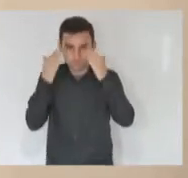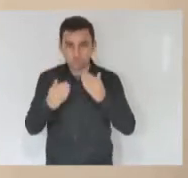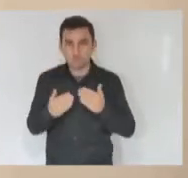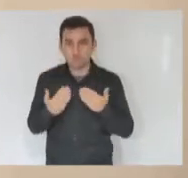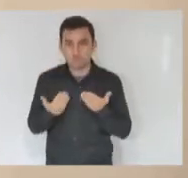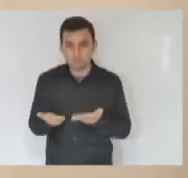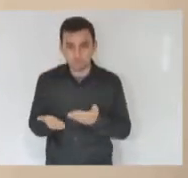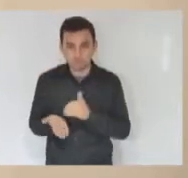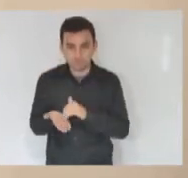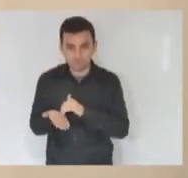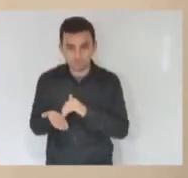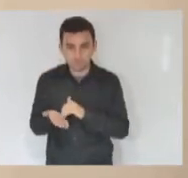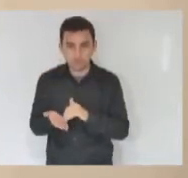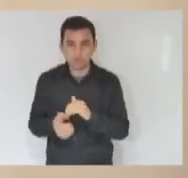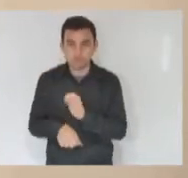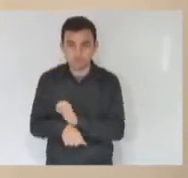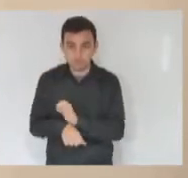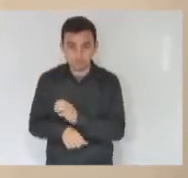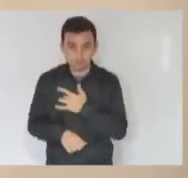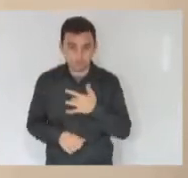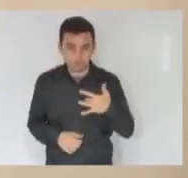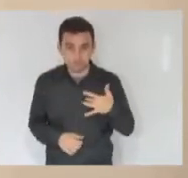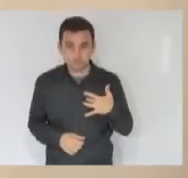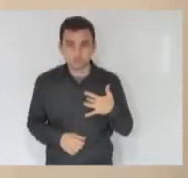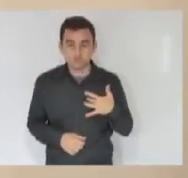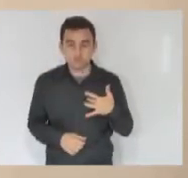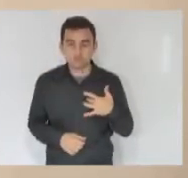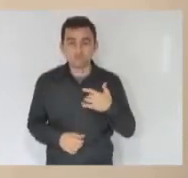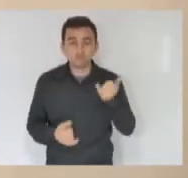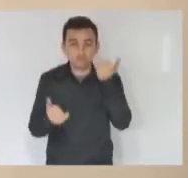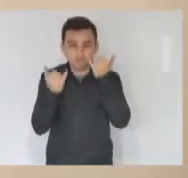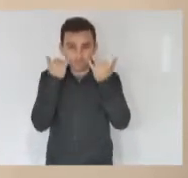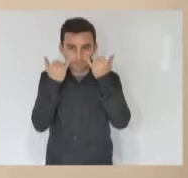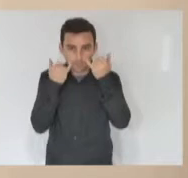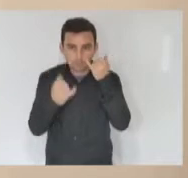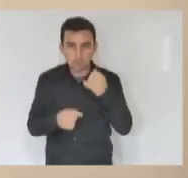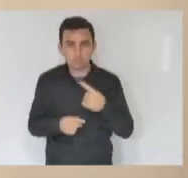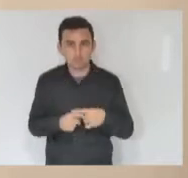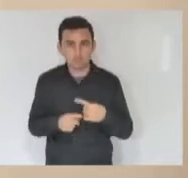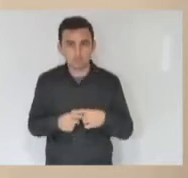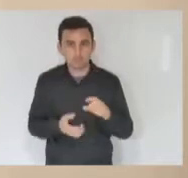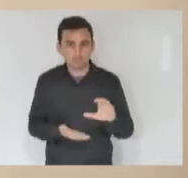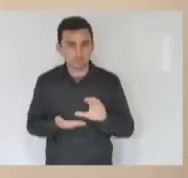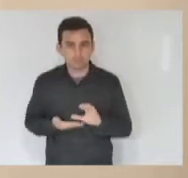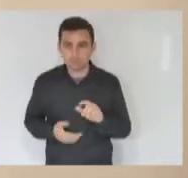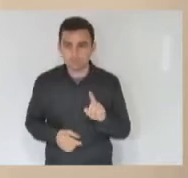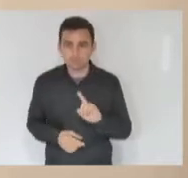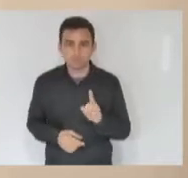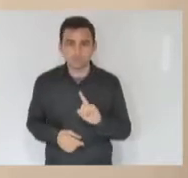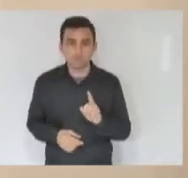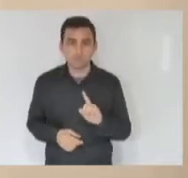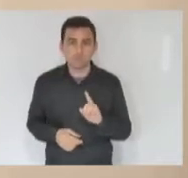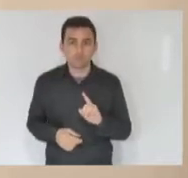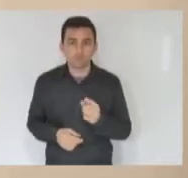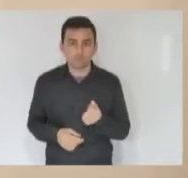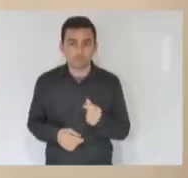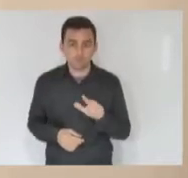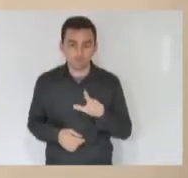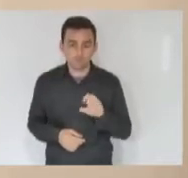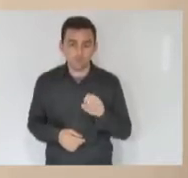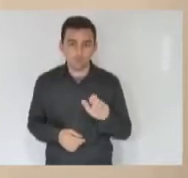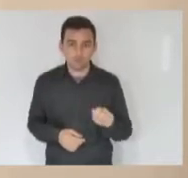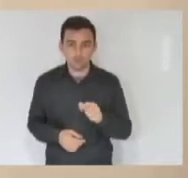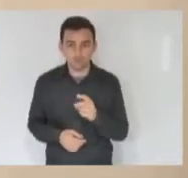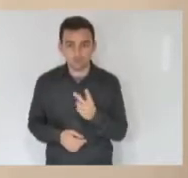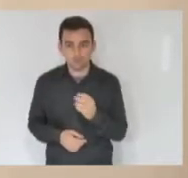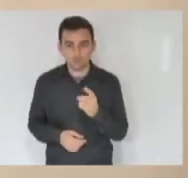ao secretário de Estado da Saúde informações acerca do não recebimento dos recursos financeiros previstos na LOA de 2019